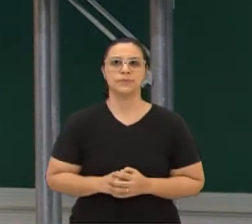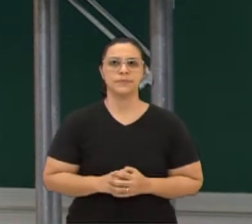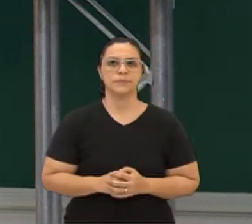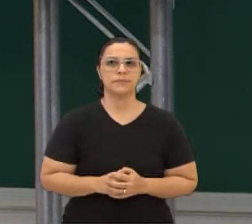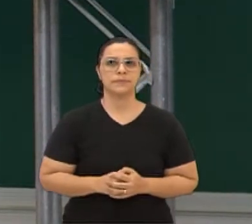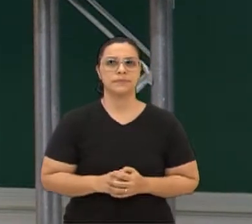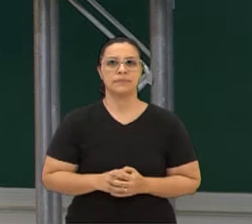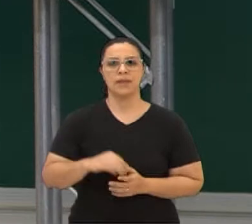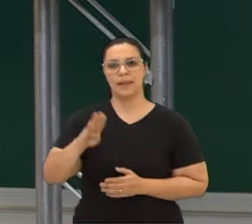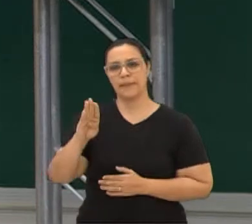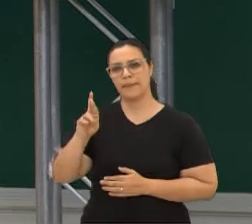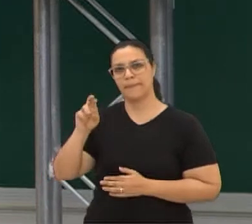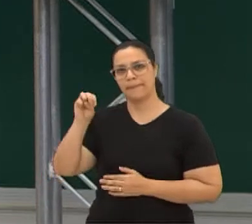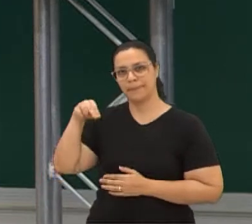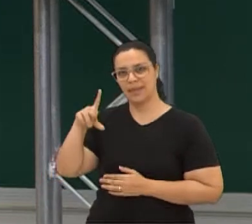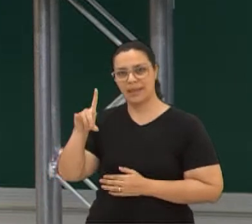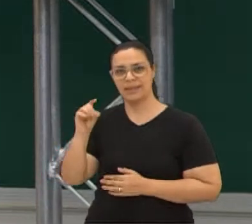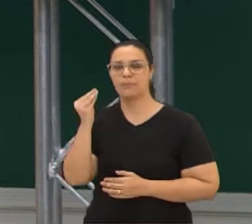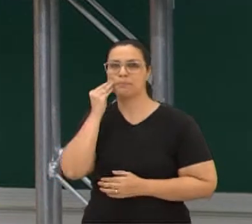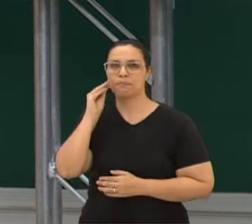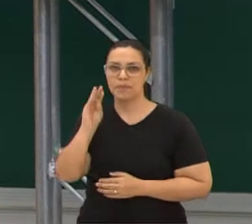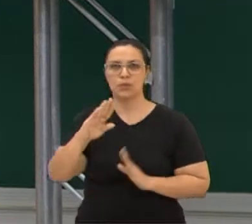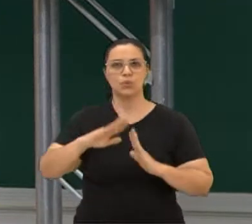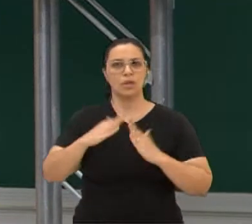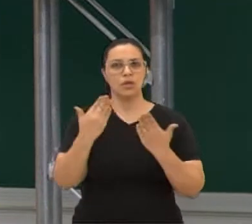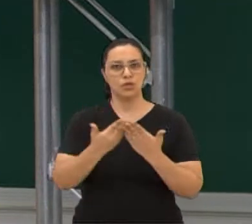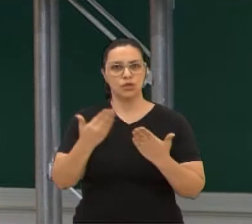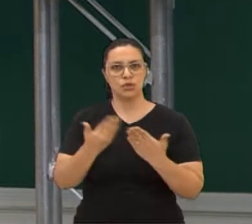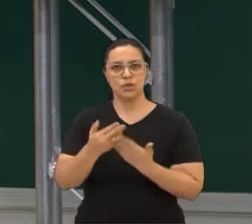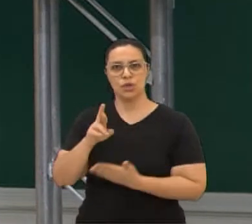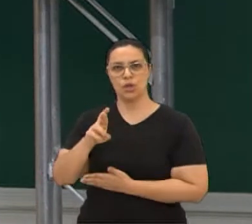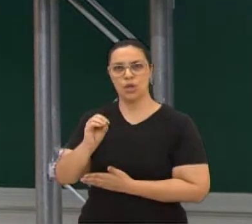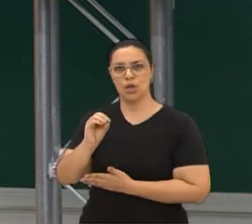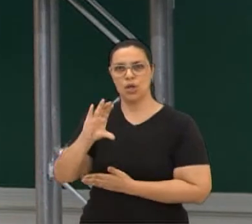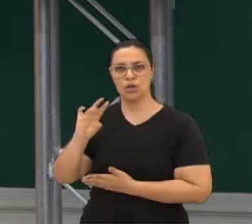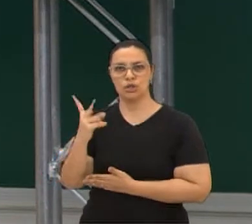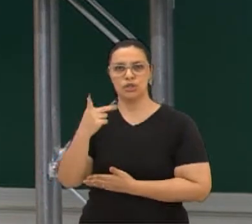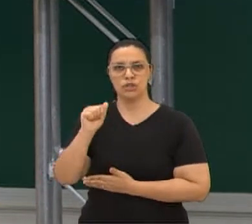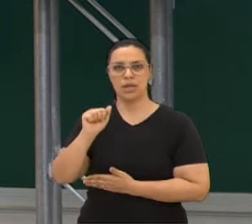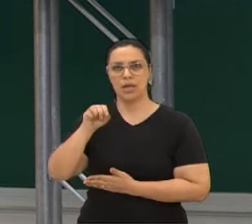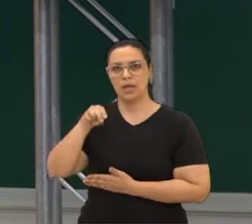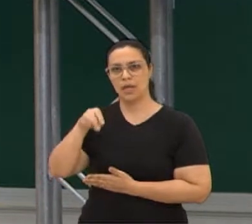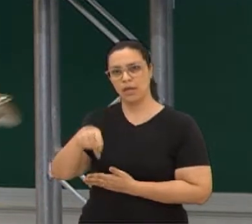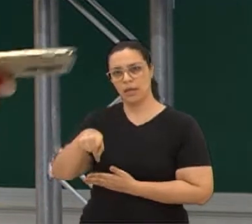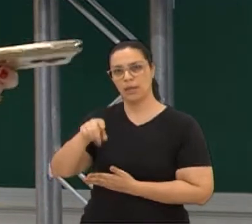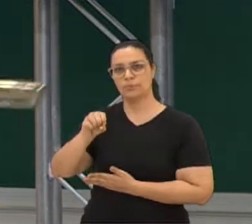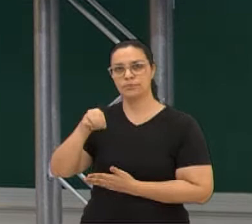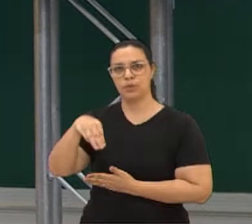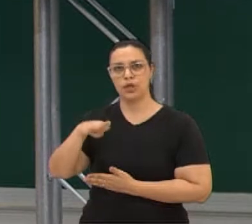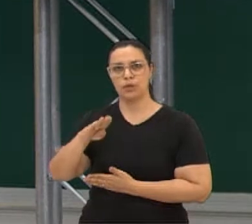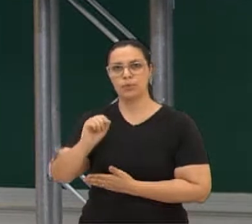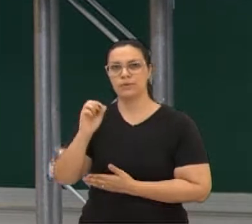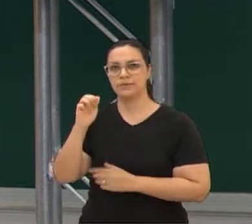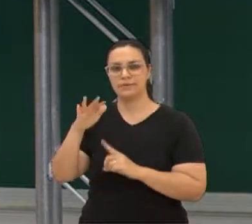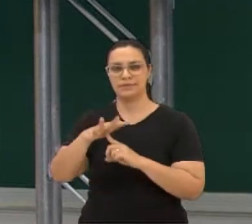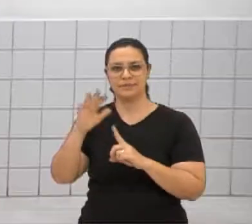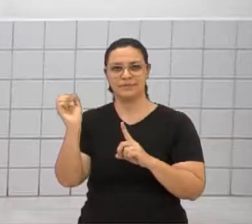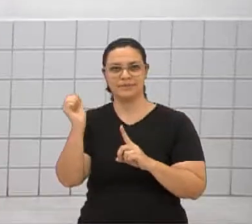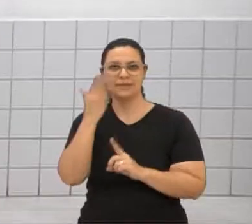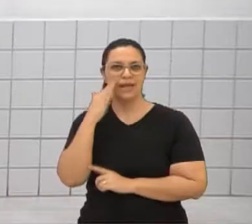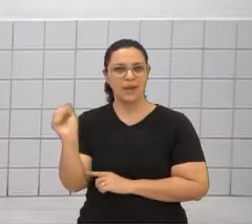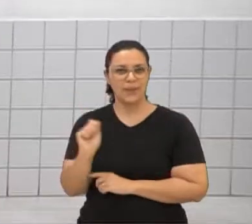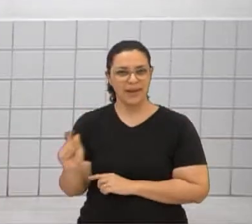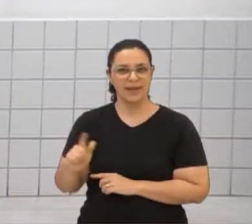a a Brenda também né da Escola Estadual Rocha Pombo Araucária um grande beijo para você